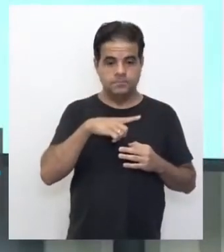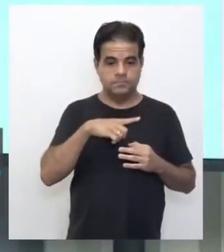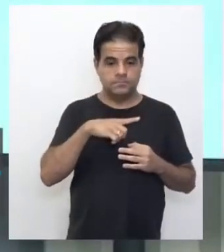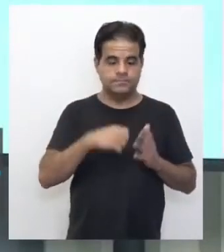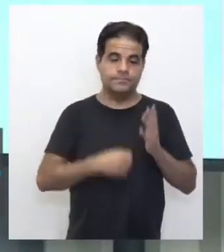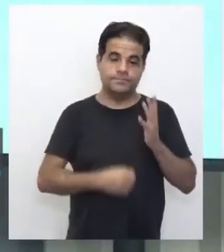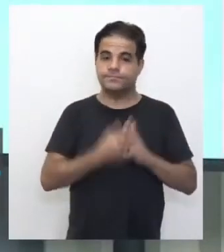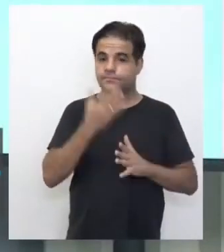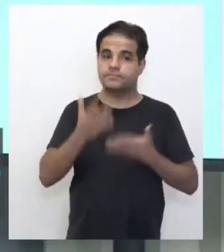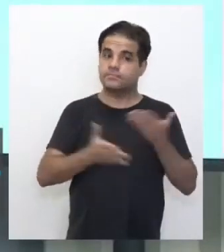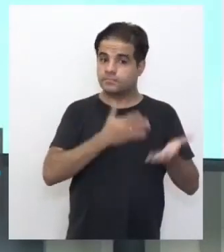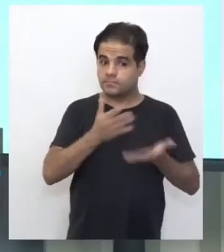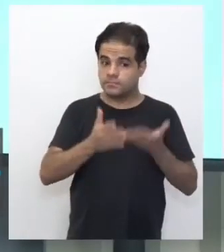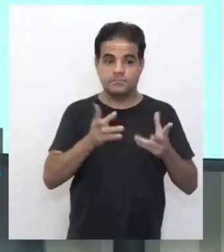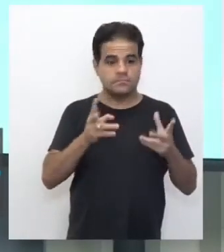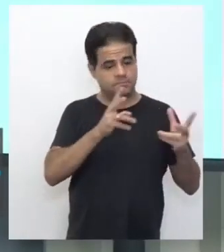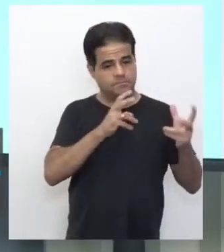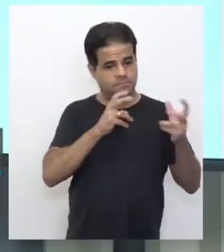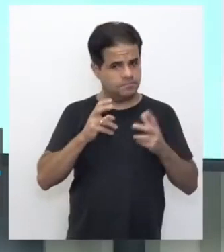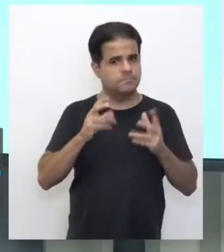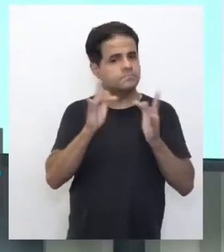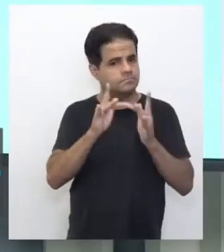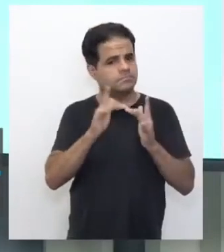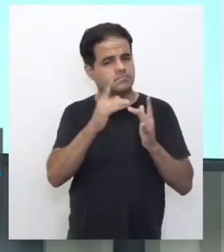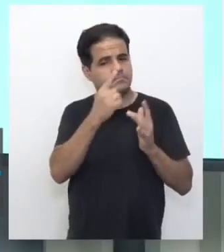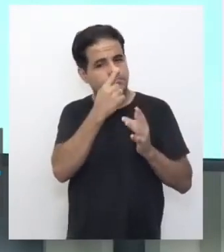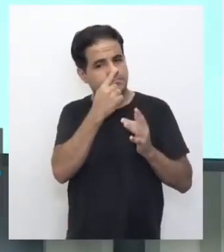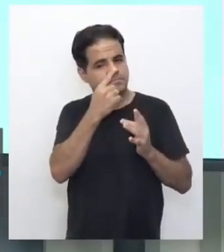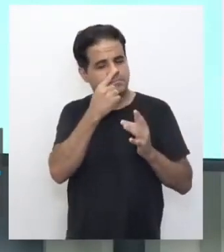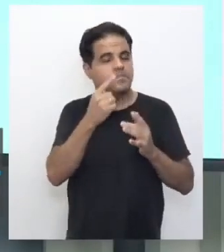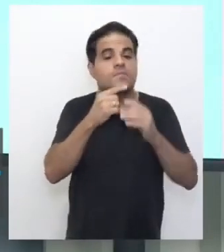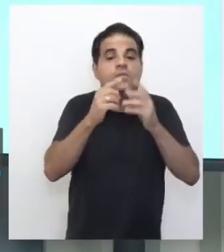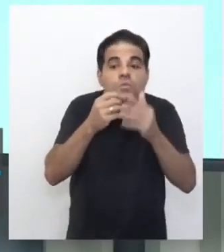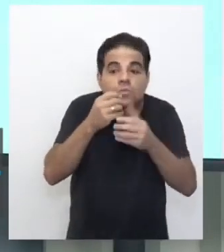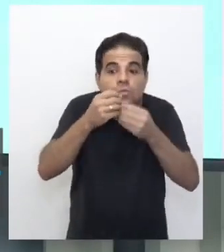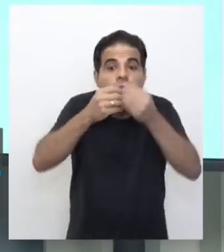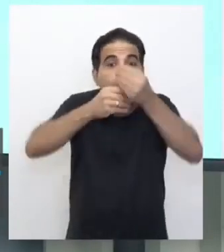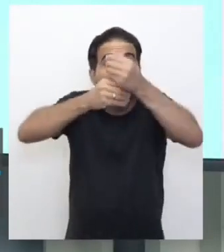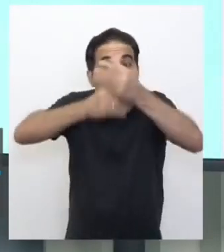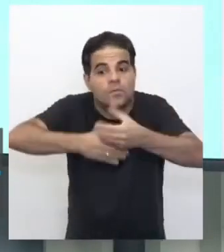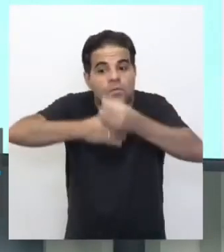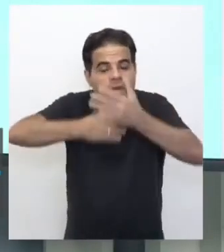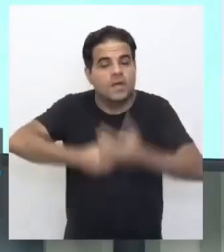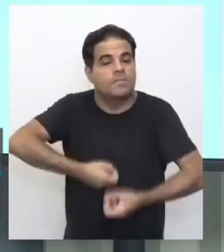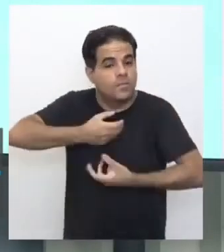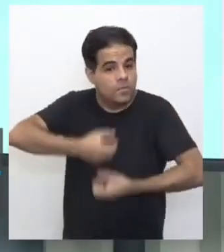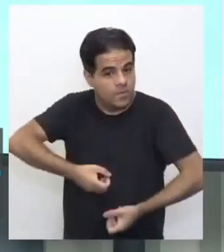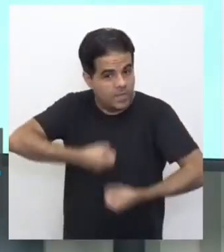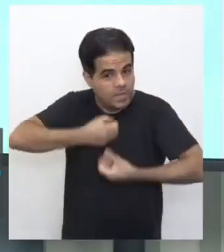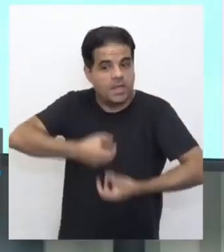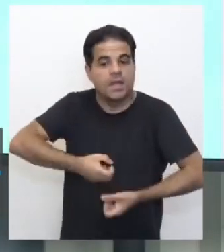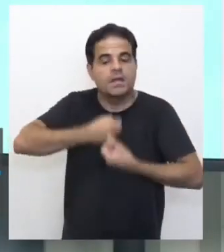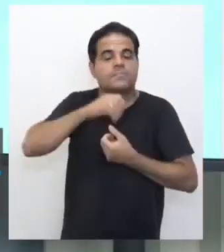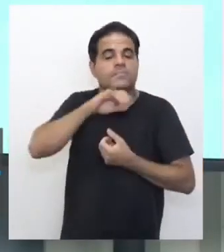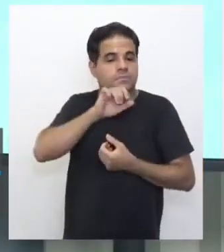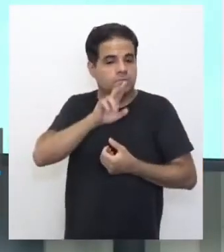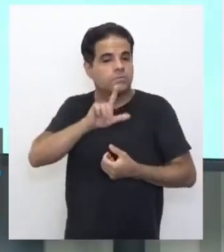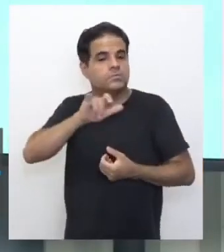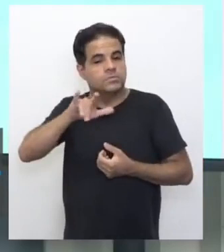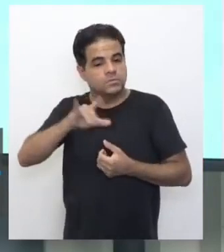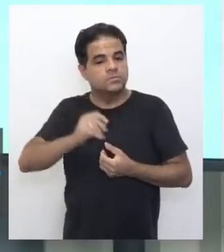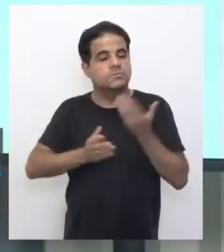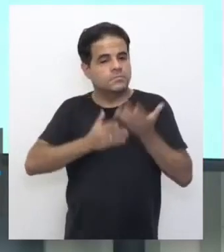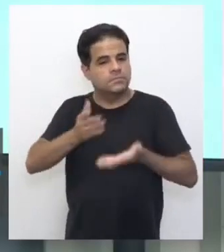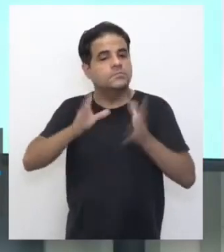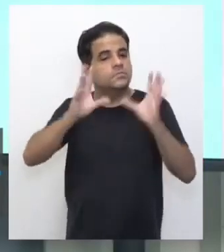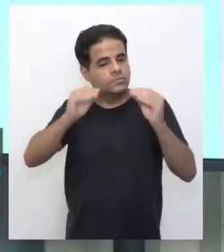né? Sim. Então você percebe a afinidade sim no anúncio. E no poema, o eu lírico, ele trata a noite também com